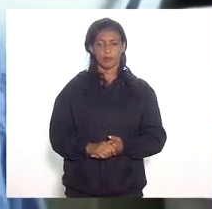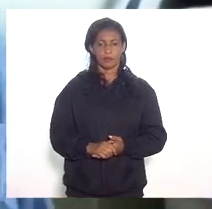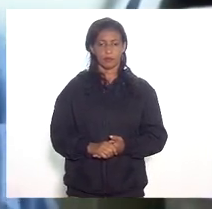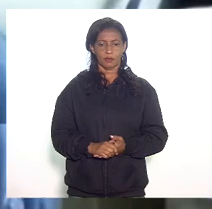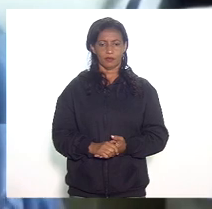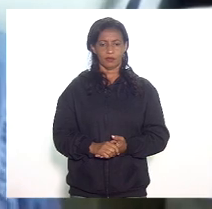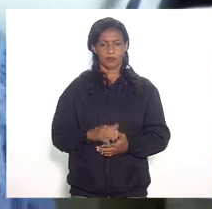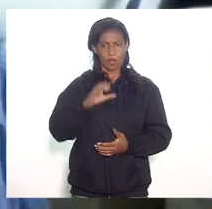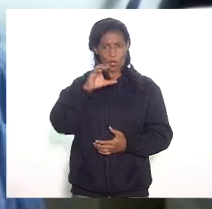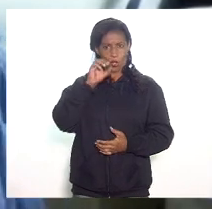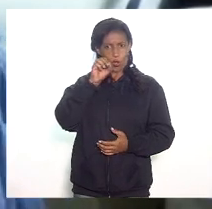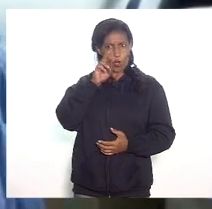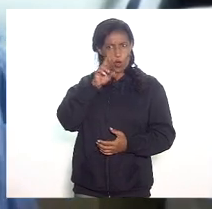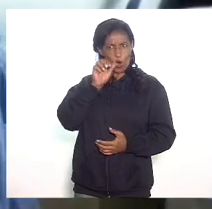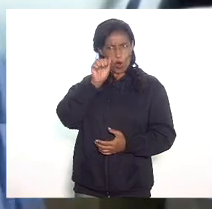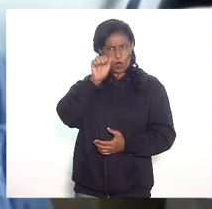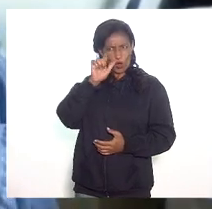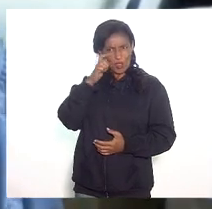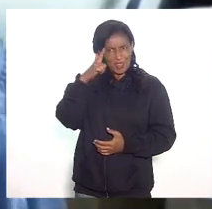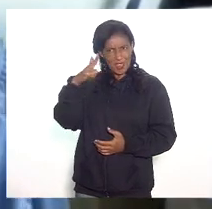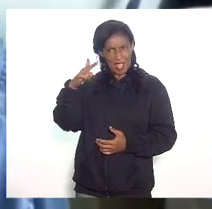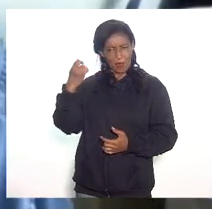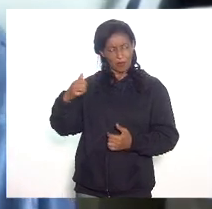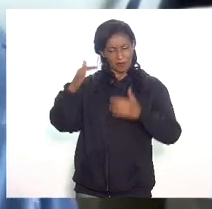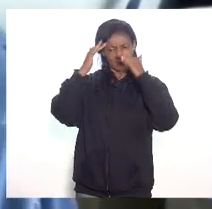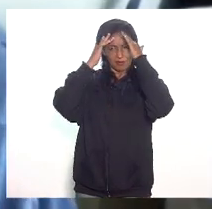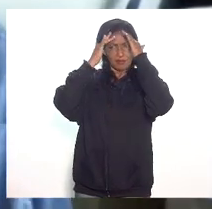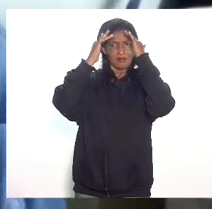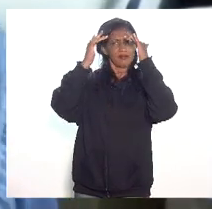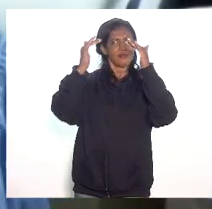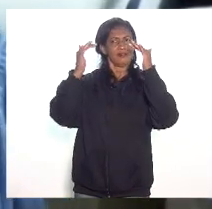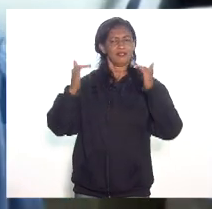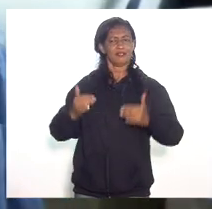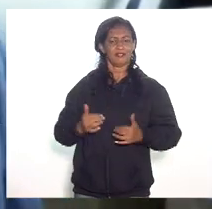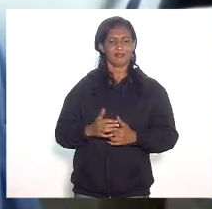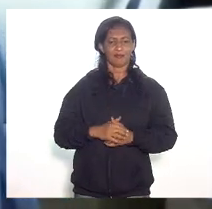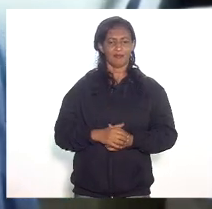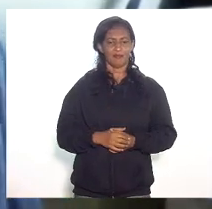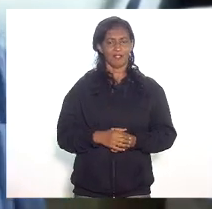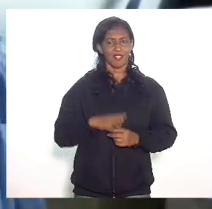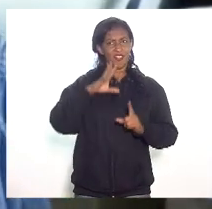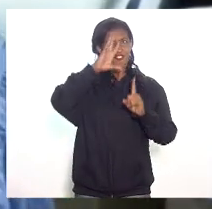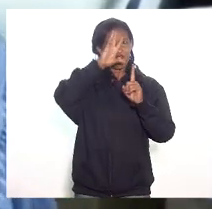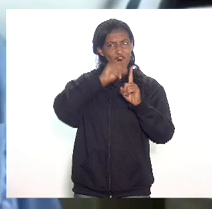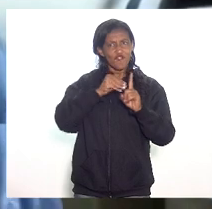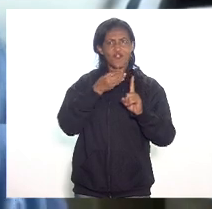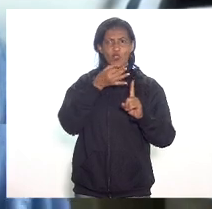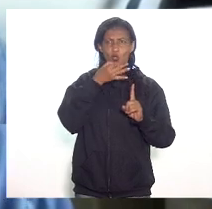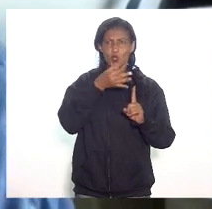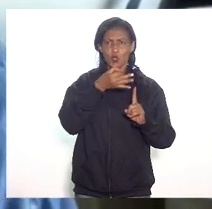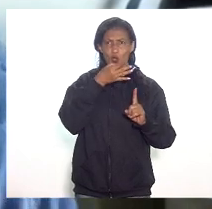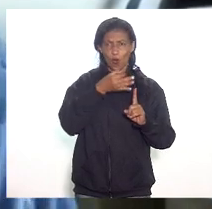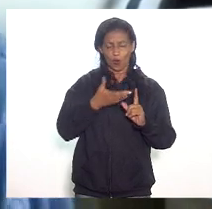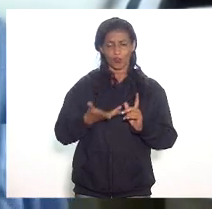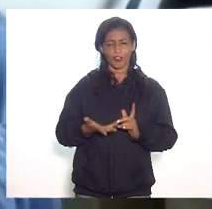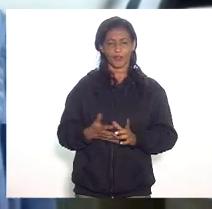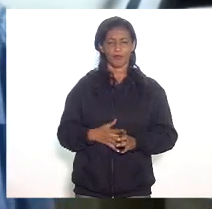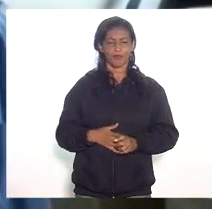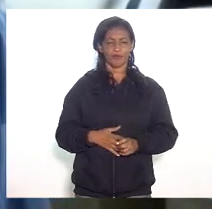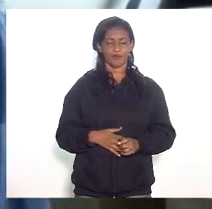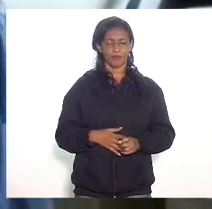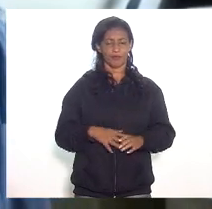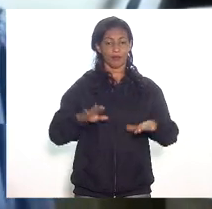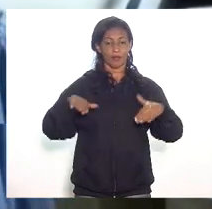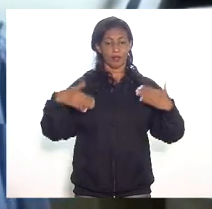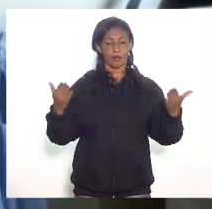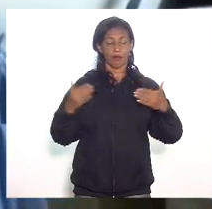Coronel tem que ter disciplina, coronel. Fecha esse som, senhor coronel. Olha só. Mas, continuando. Então, em